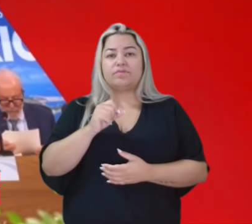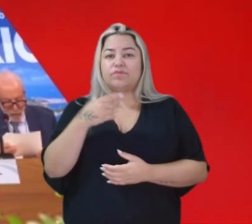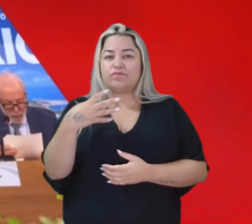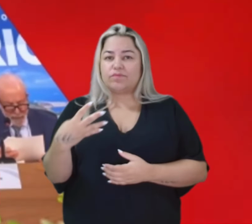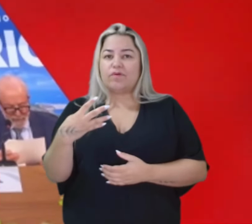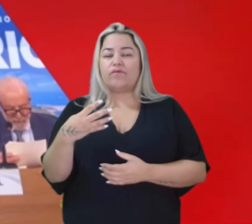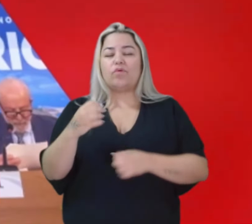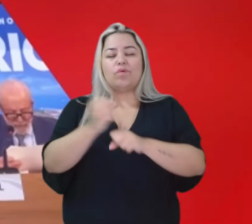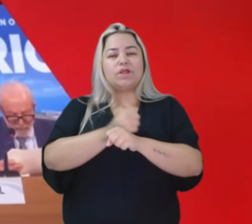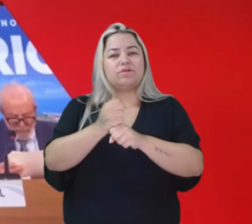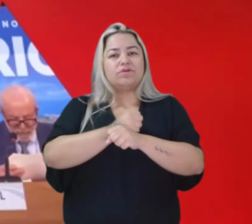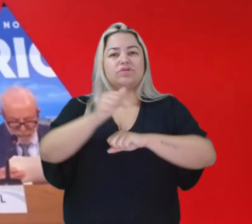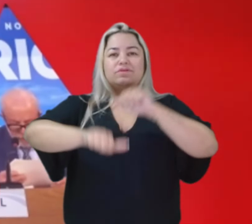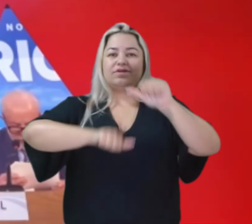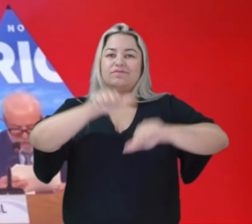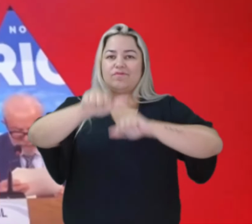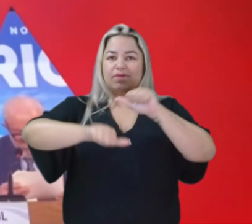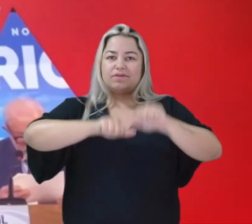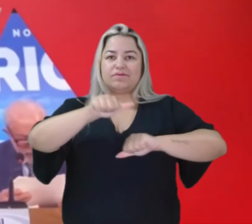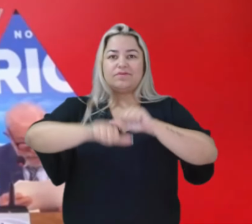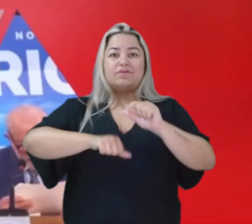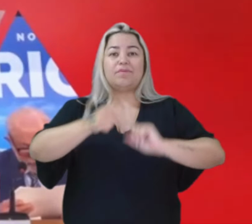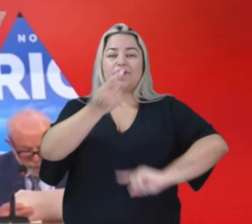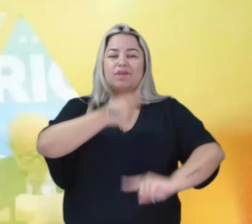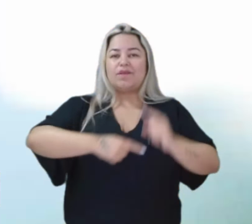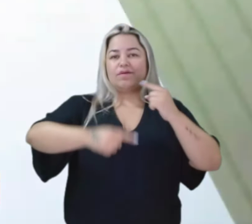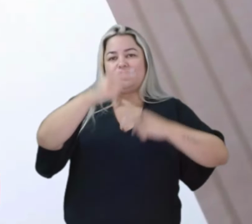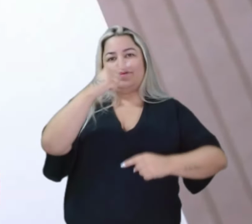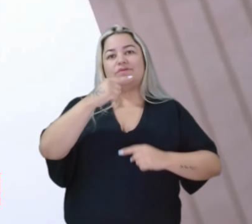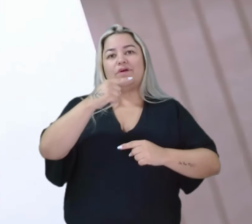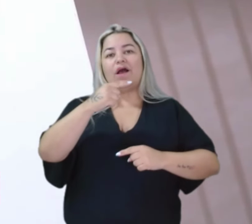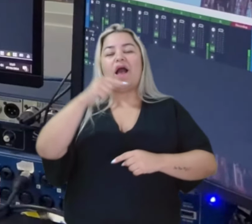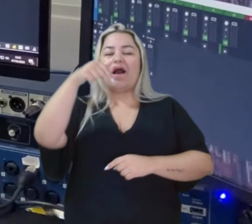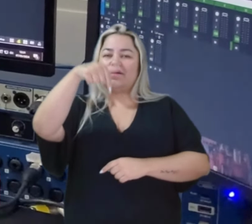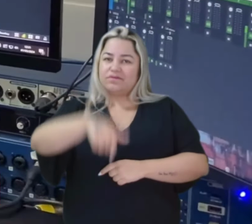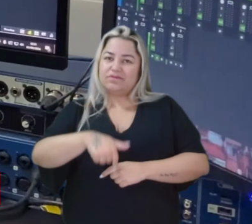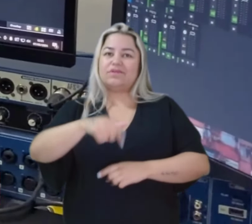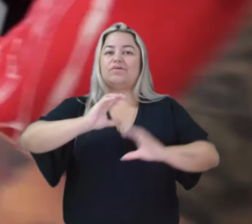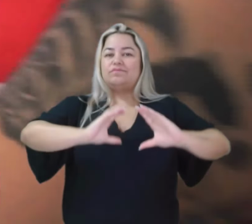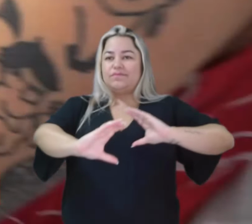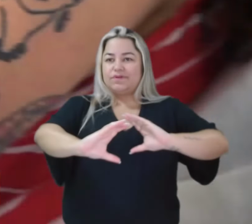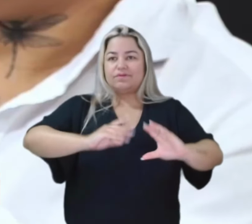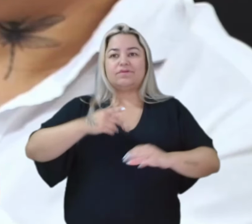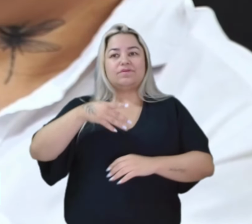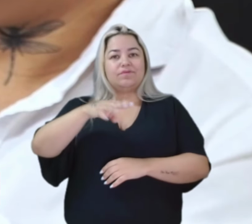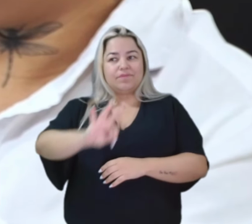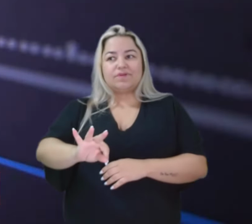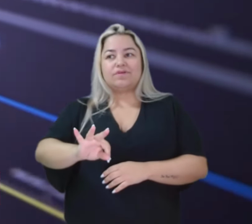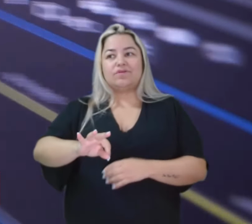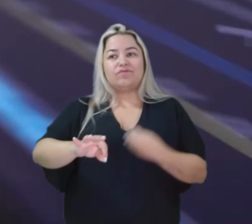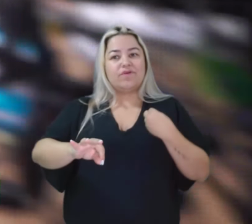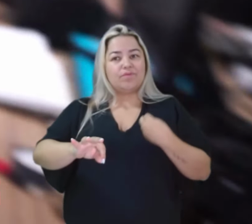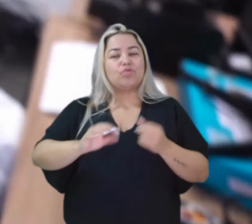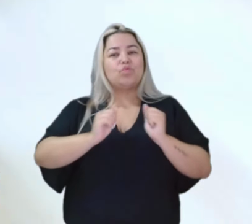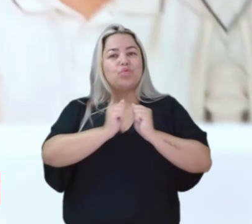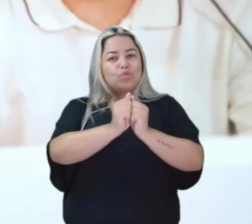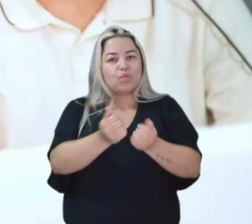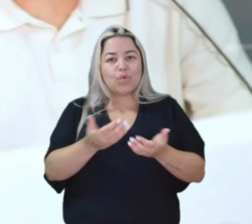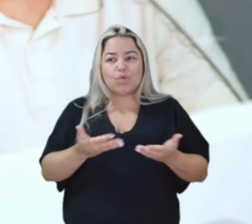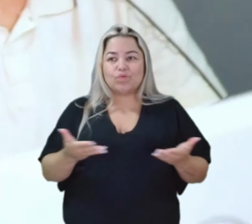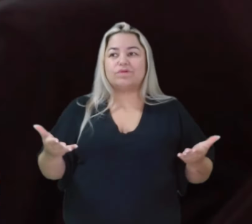2024 foi um ano de transformação e reconstrução. E aqui, na comunicação do PT, estivemos juntos e